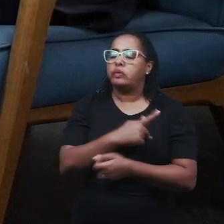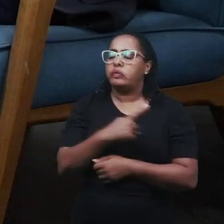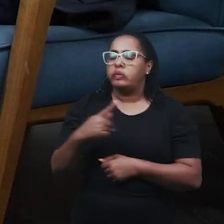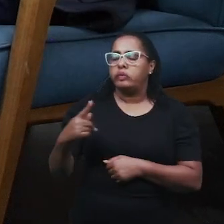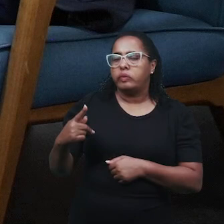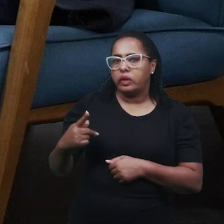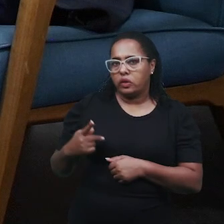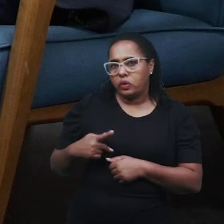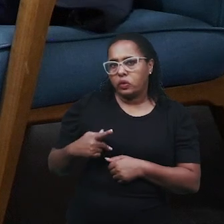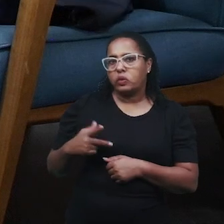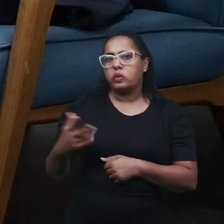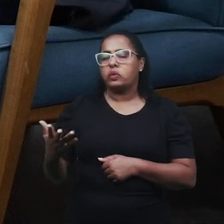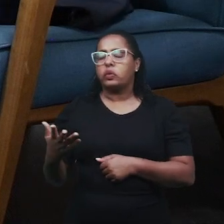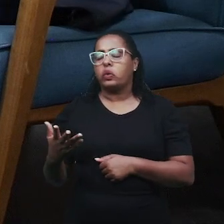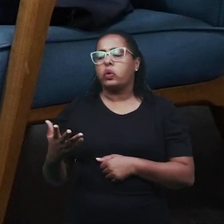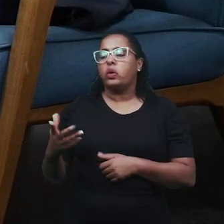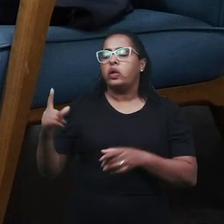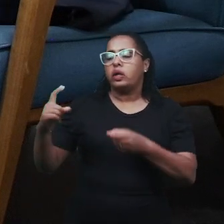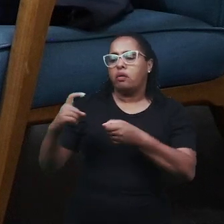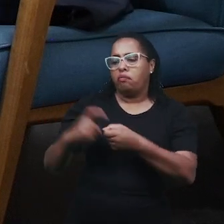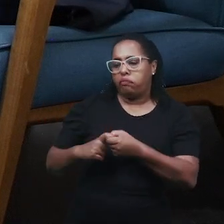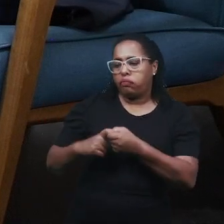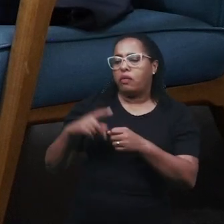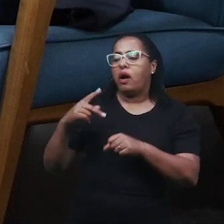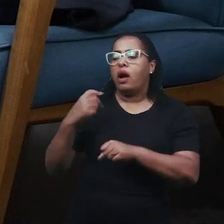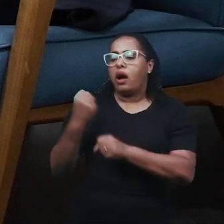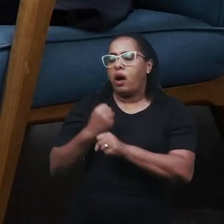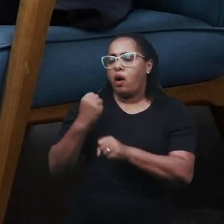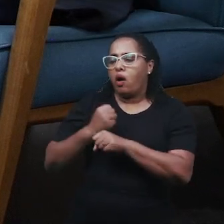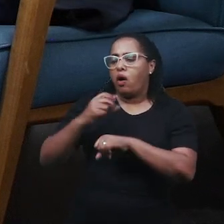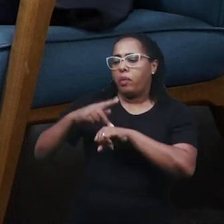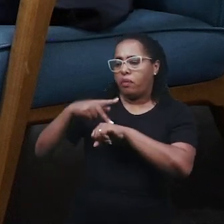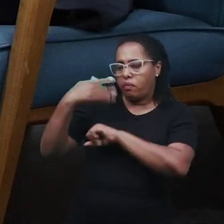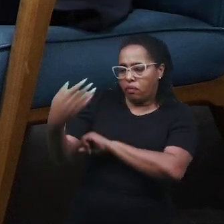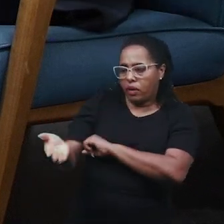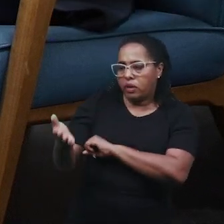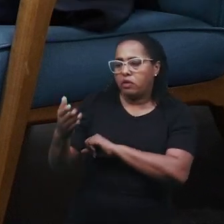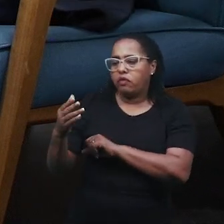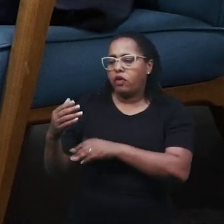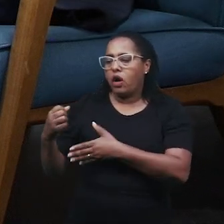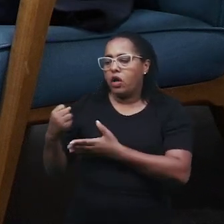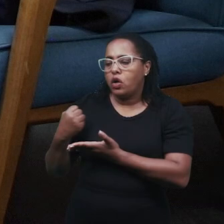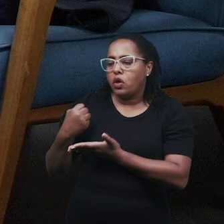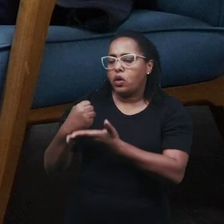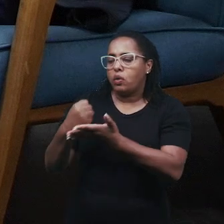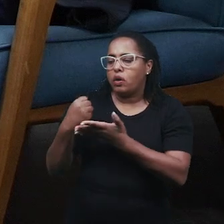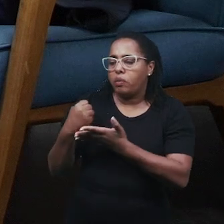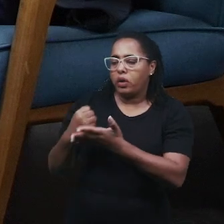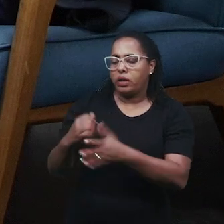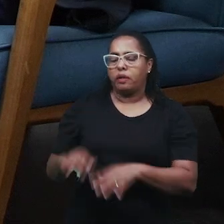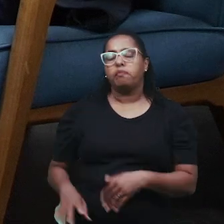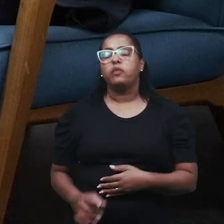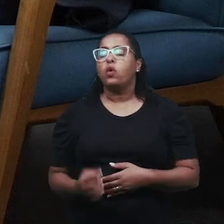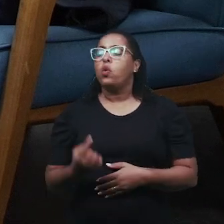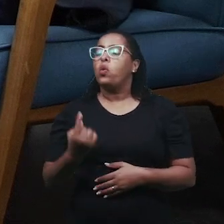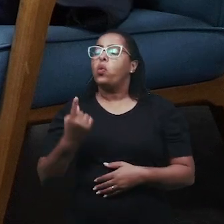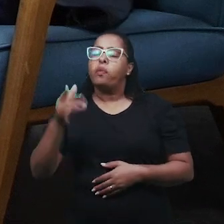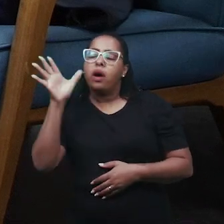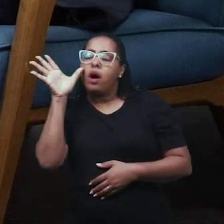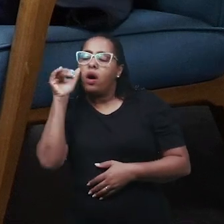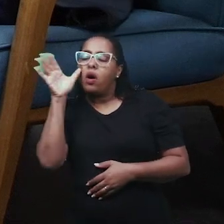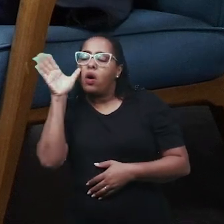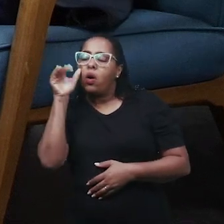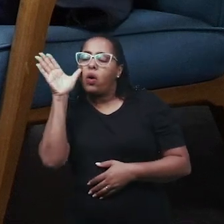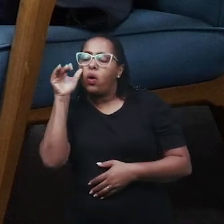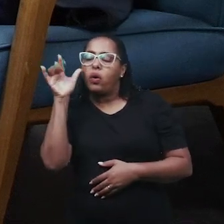estão vinculados à obra no exterior e que dão esse suporte e tudo mais. E uma das